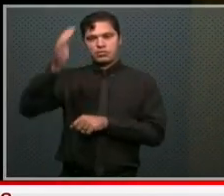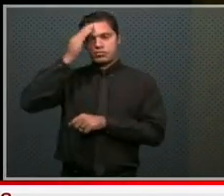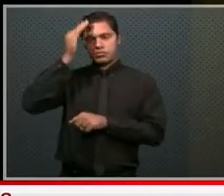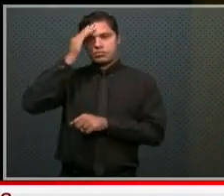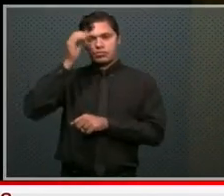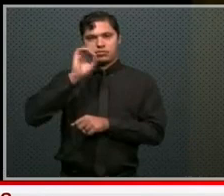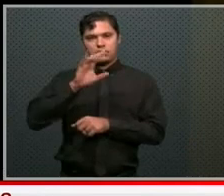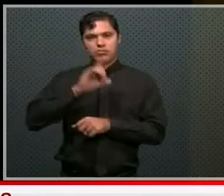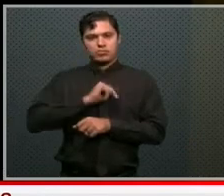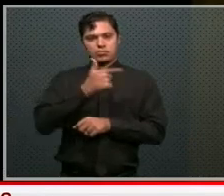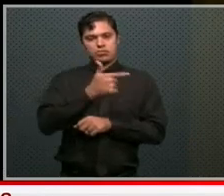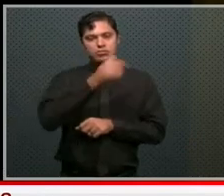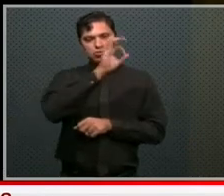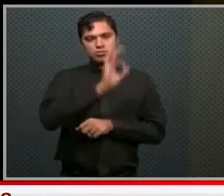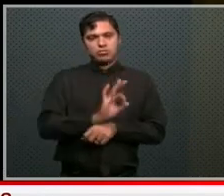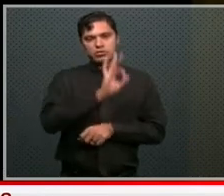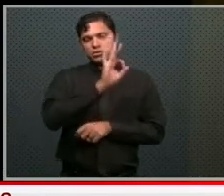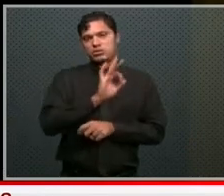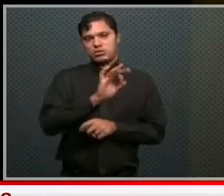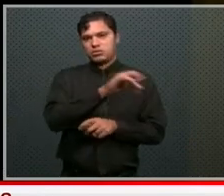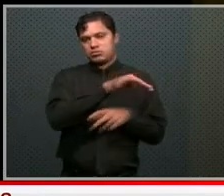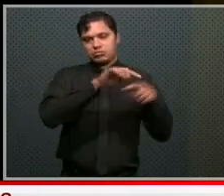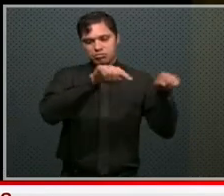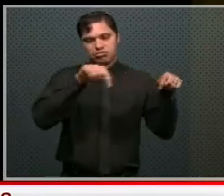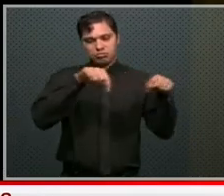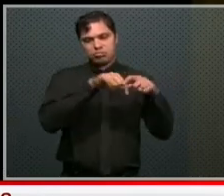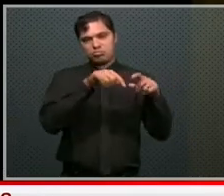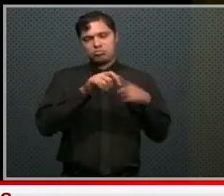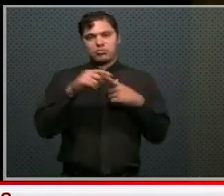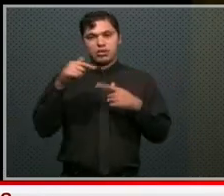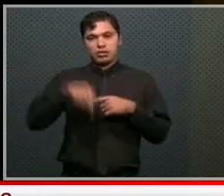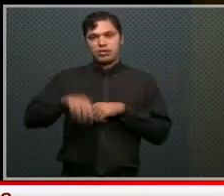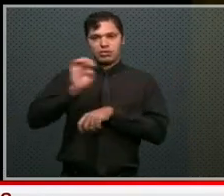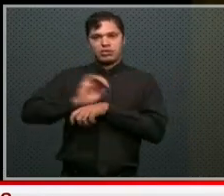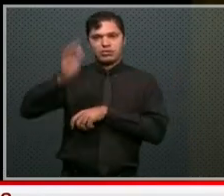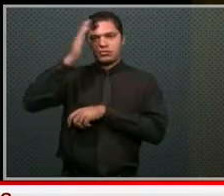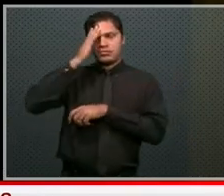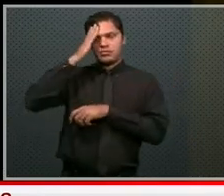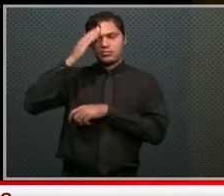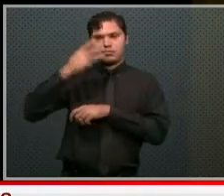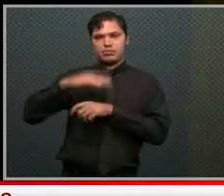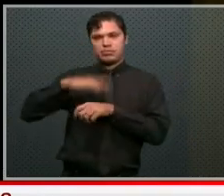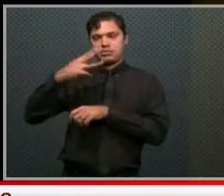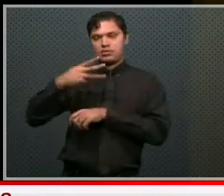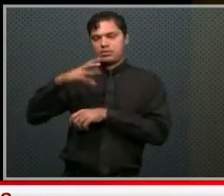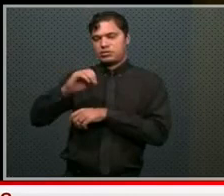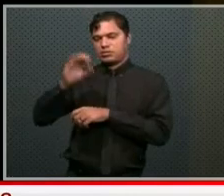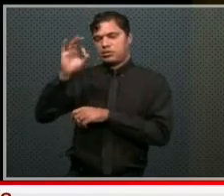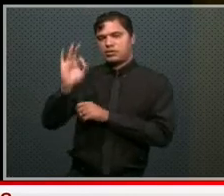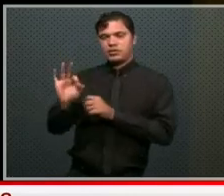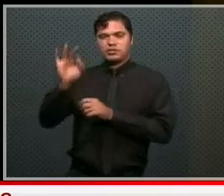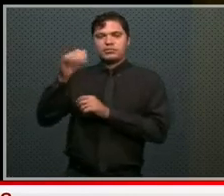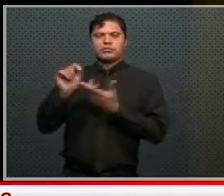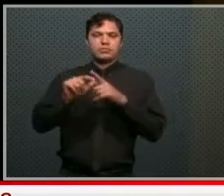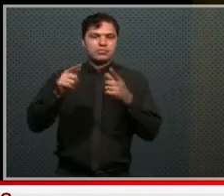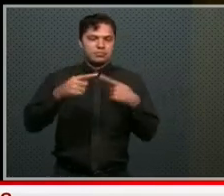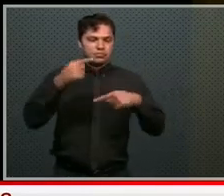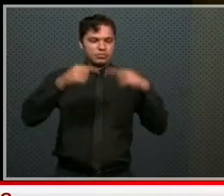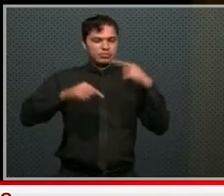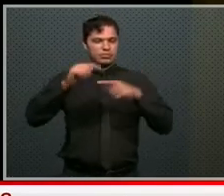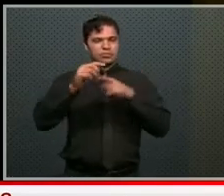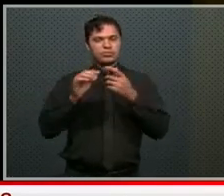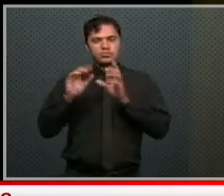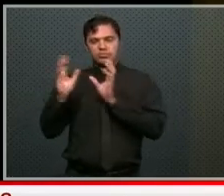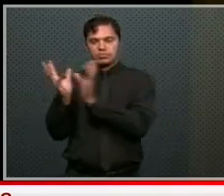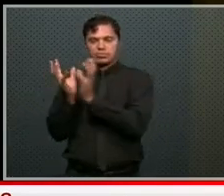cento no tropisado Aqui nós temos mais de 30% no seu WhatsApp e a política dele lá é zona franca eles são mais inteligentes que